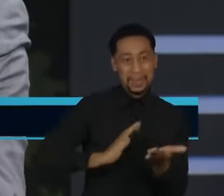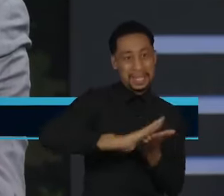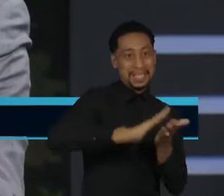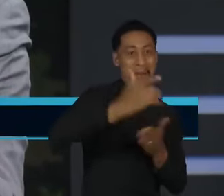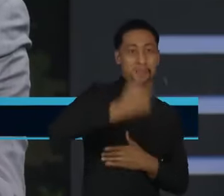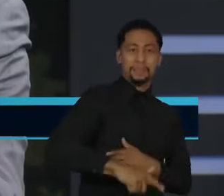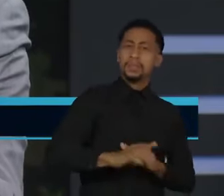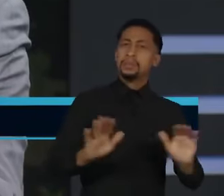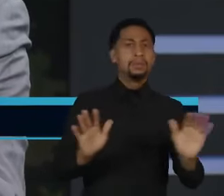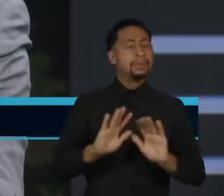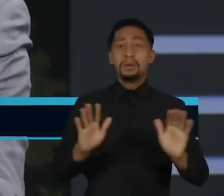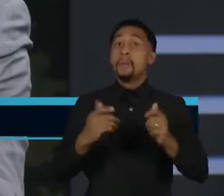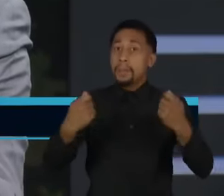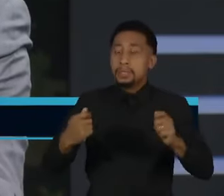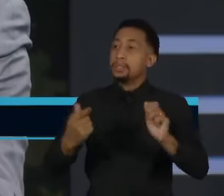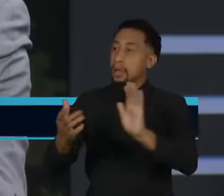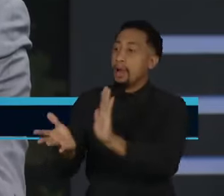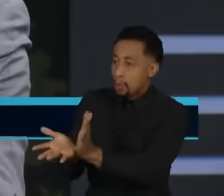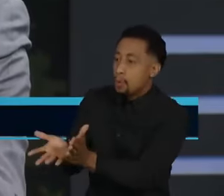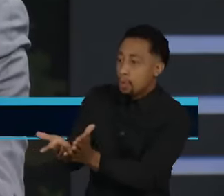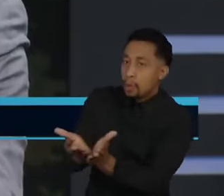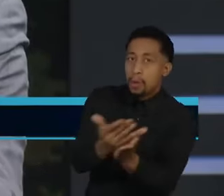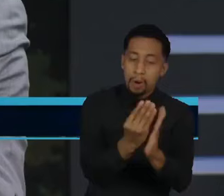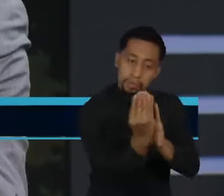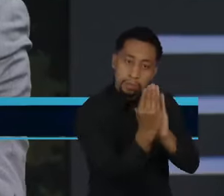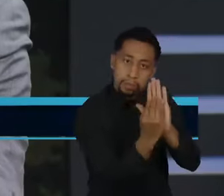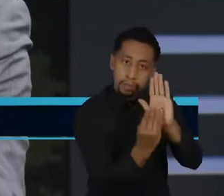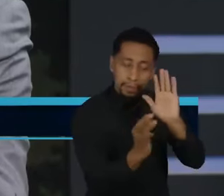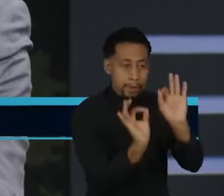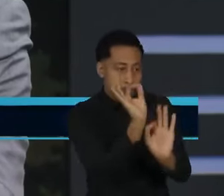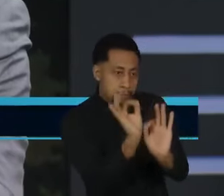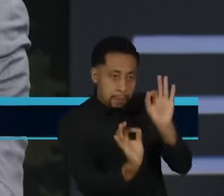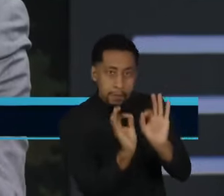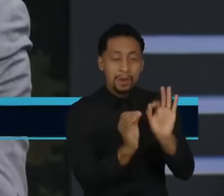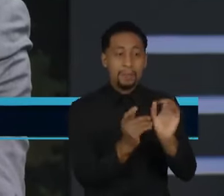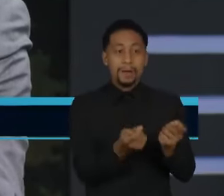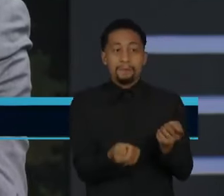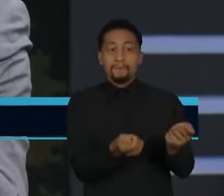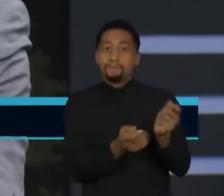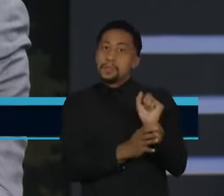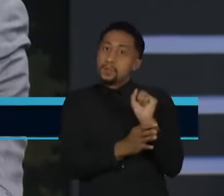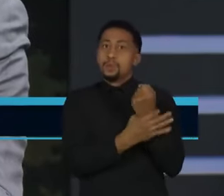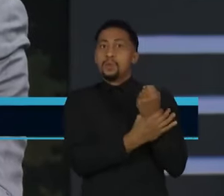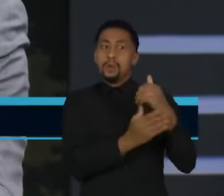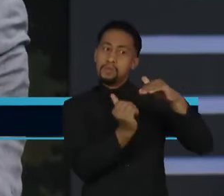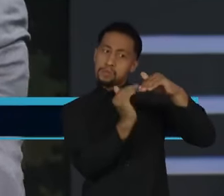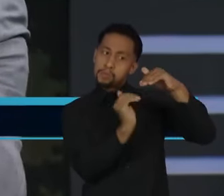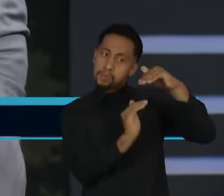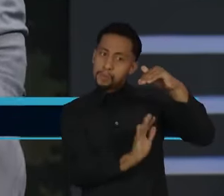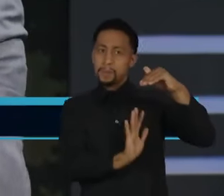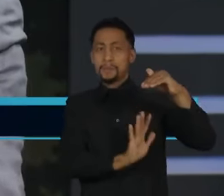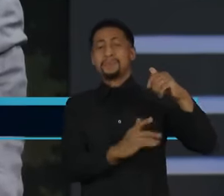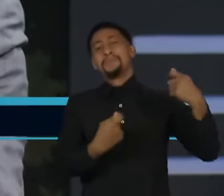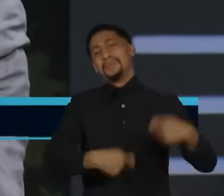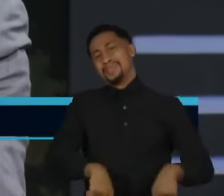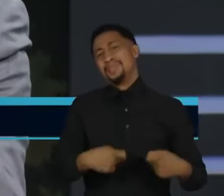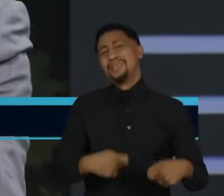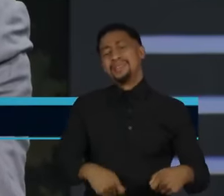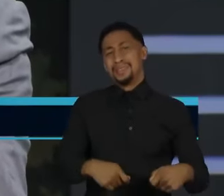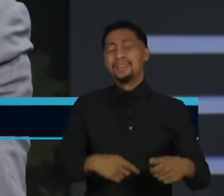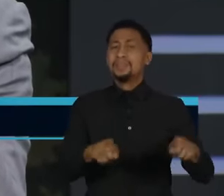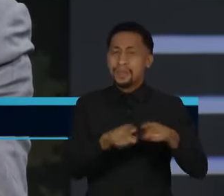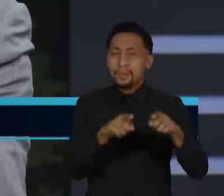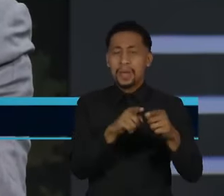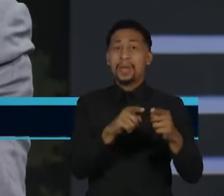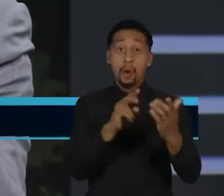chegará a um equilíbrio das contas públicas se você não fizer um spending review, uma revisão de gastos. O Estado tem que sentar e